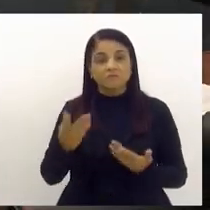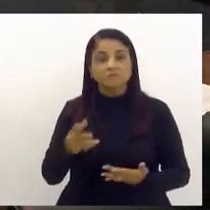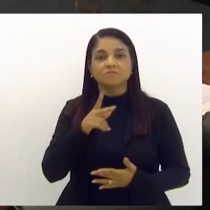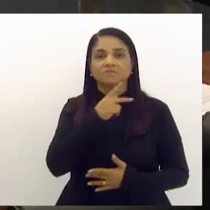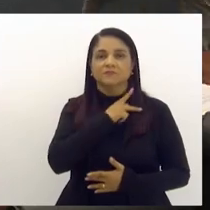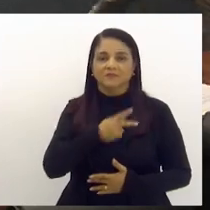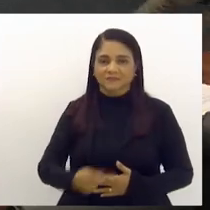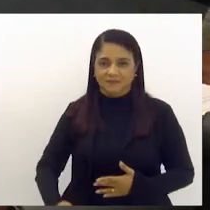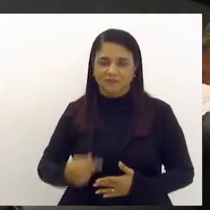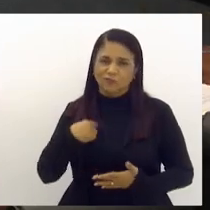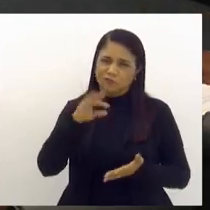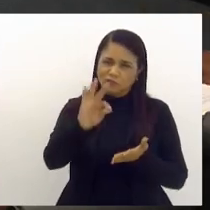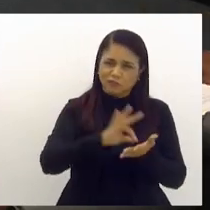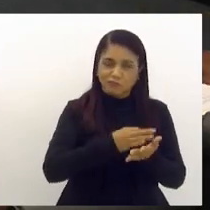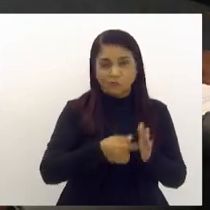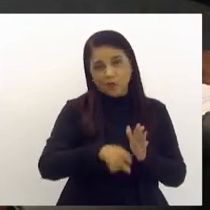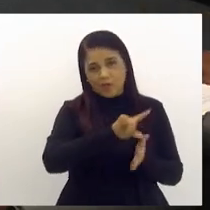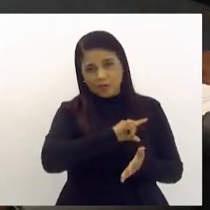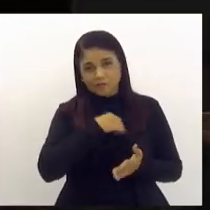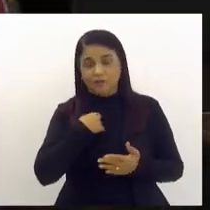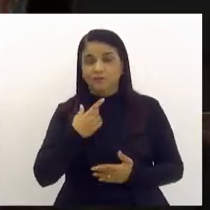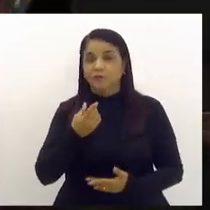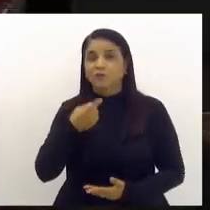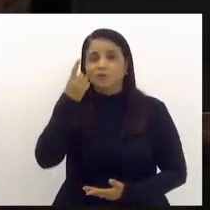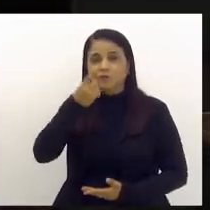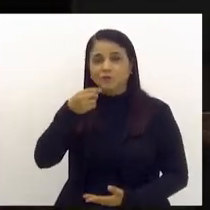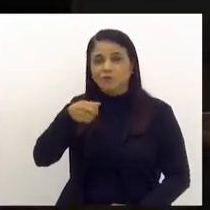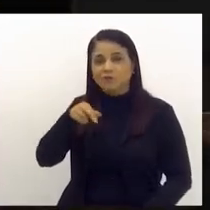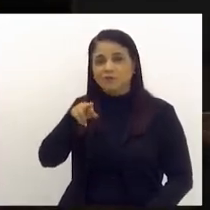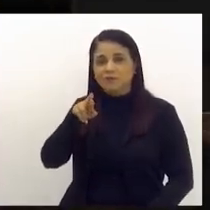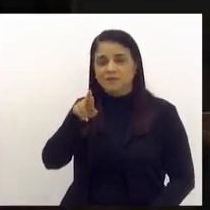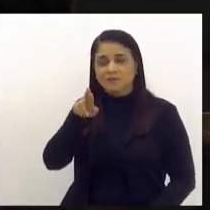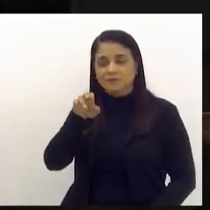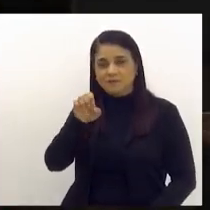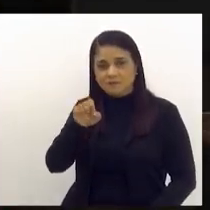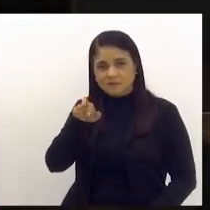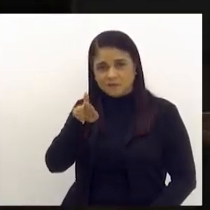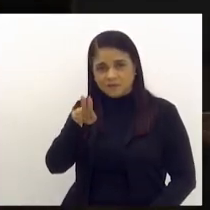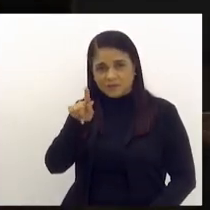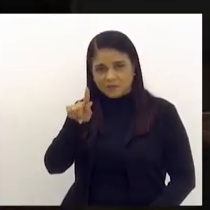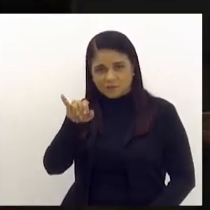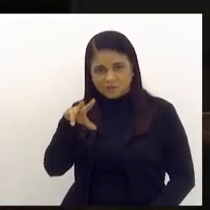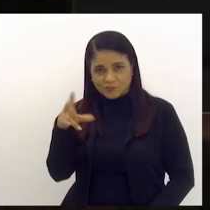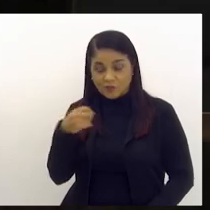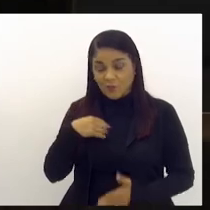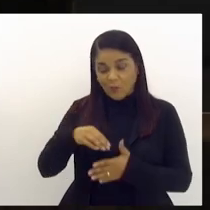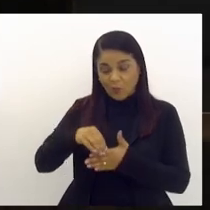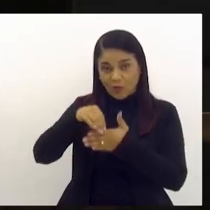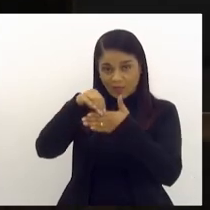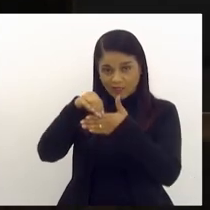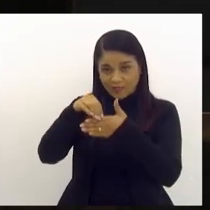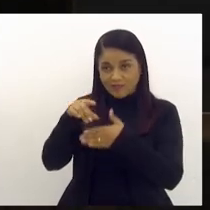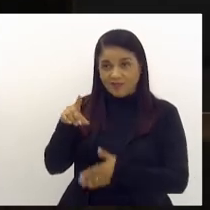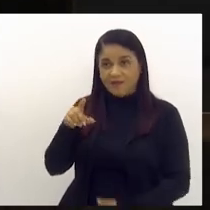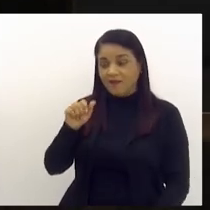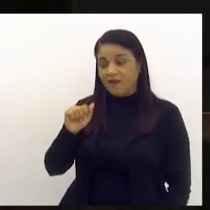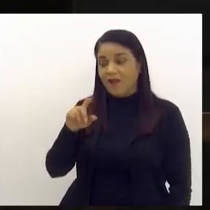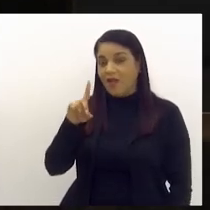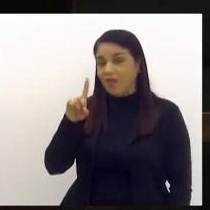estava inscrito, mas fui citado. Doutor Serginho, ô doutor Serginho, nosso líder é a DOC.